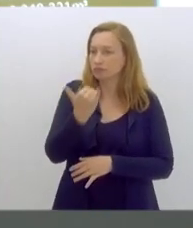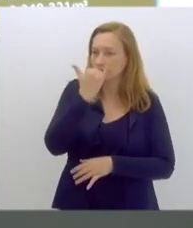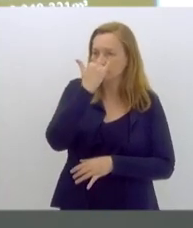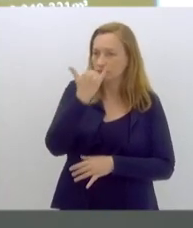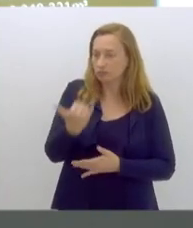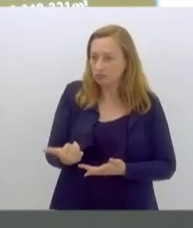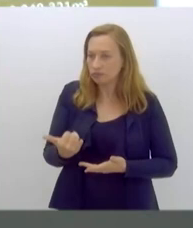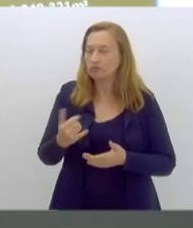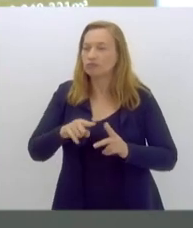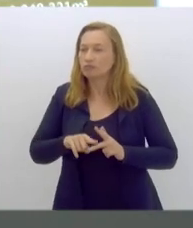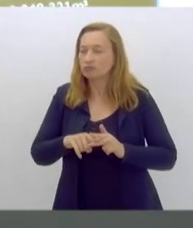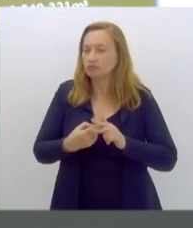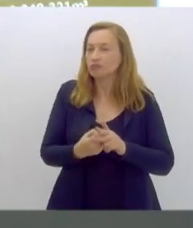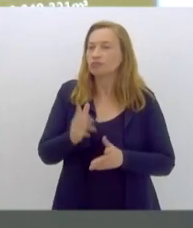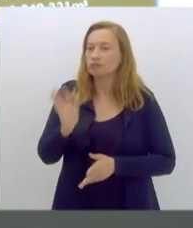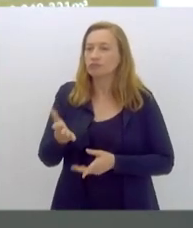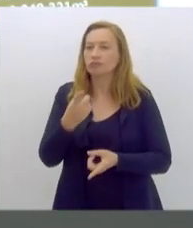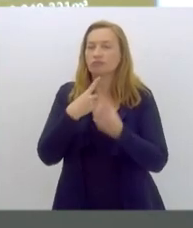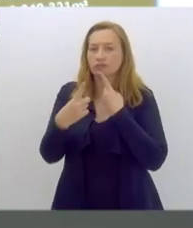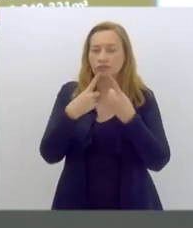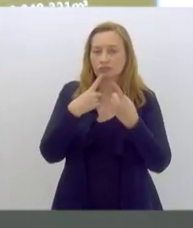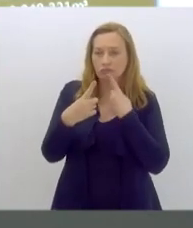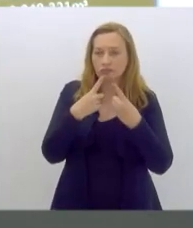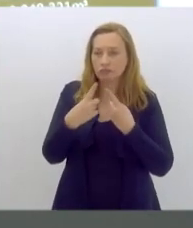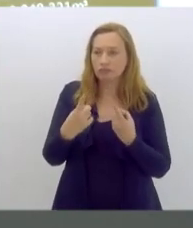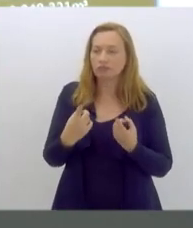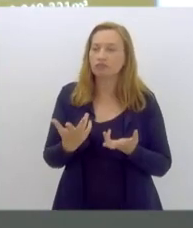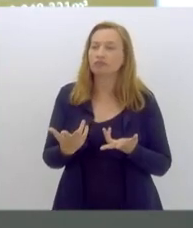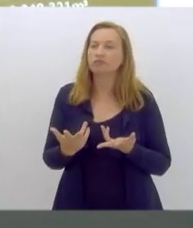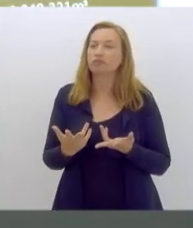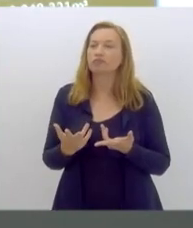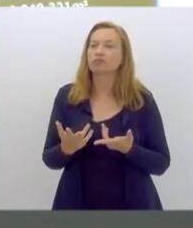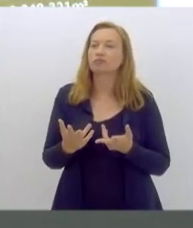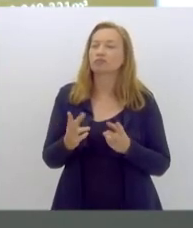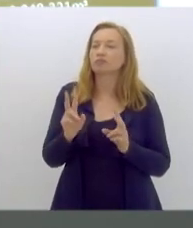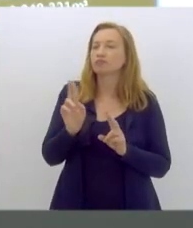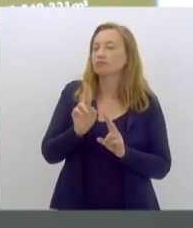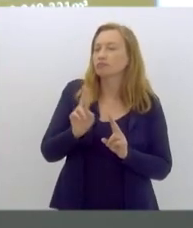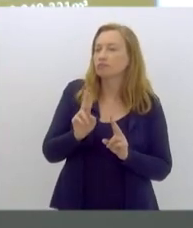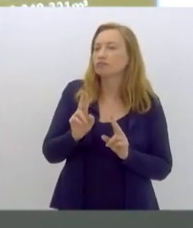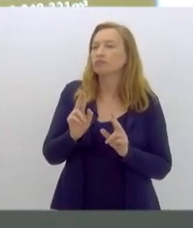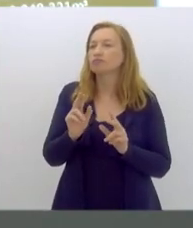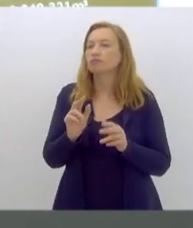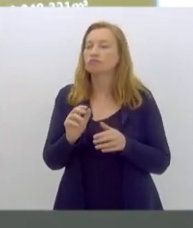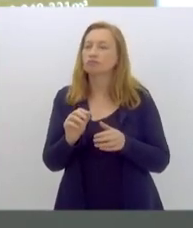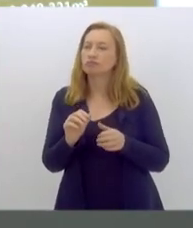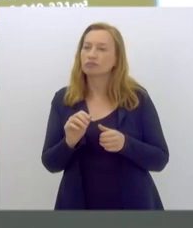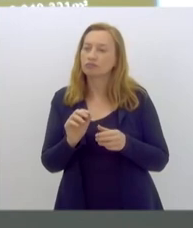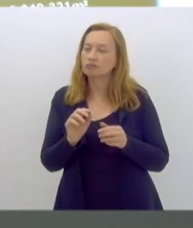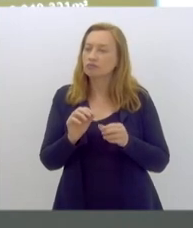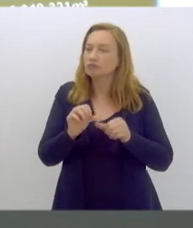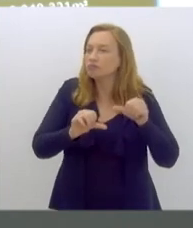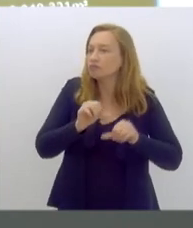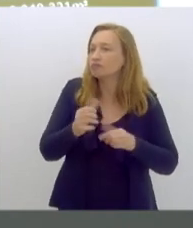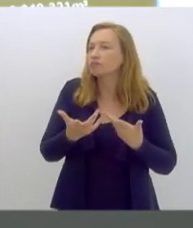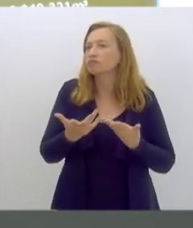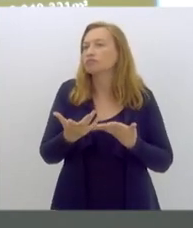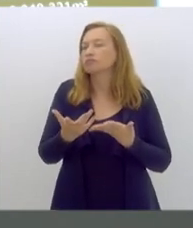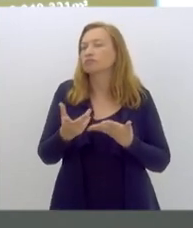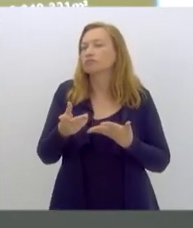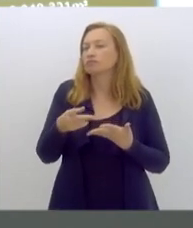tem até uma discussão sobre esse nome que o nome talvez não sejam mais adequado que a gente tá falando de